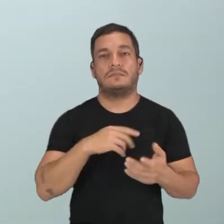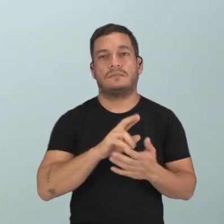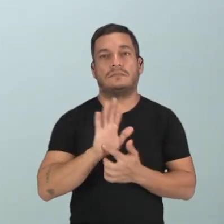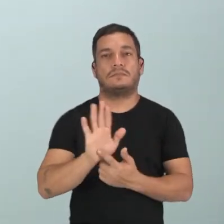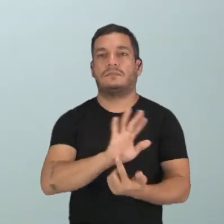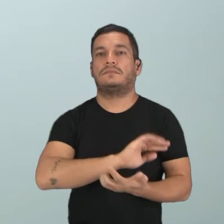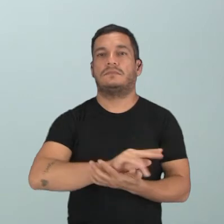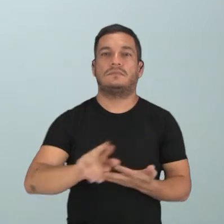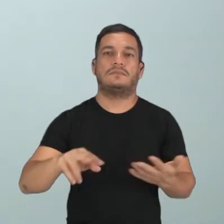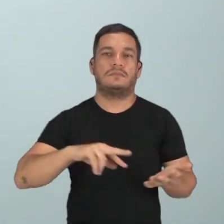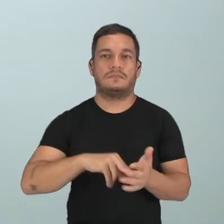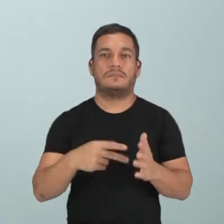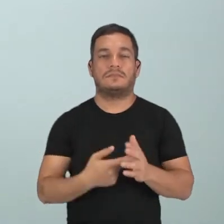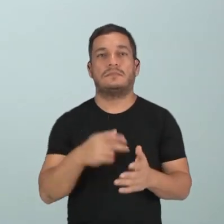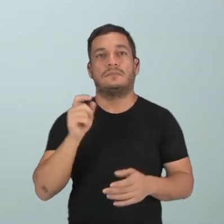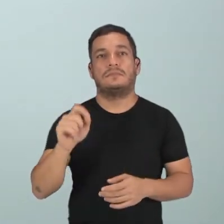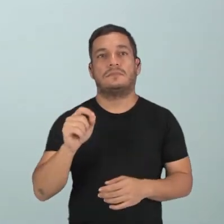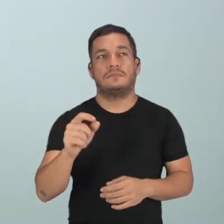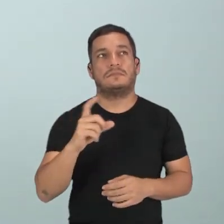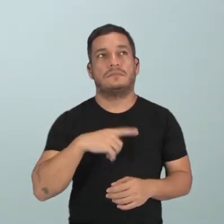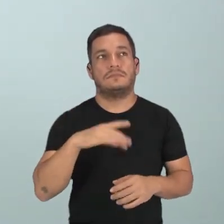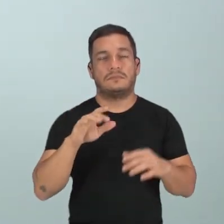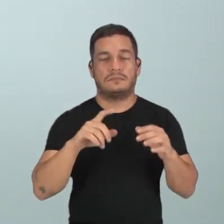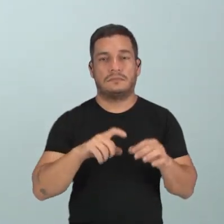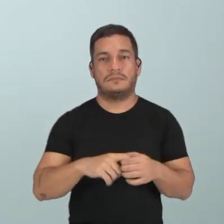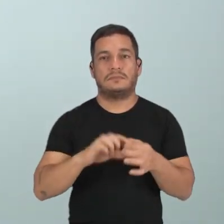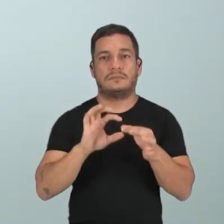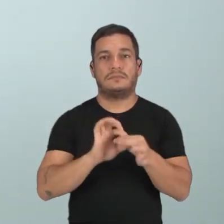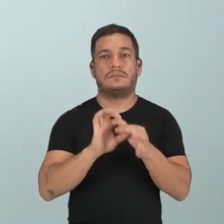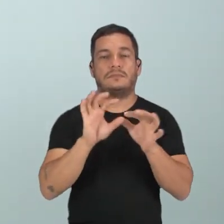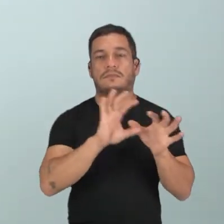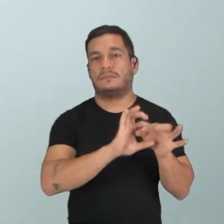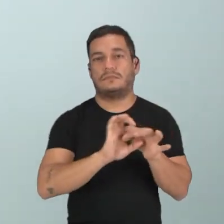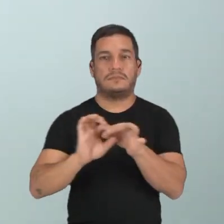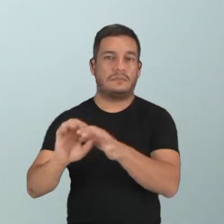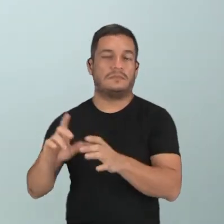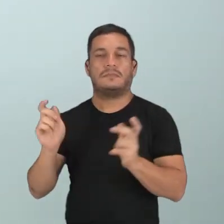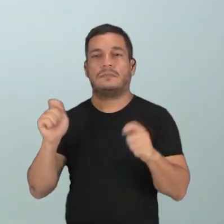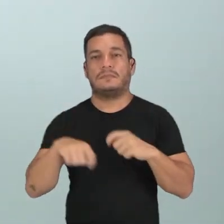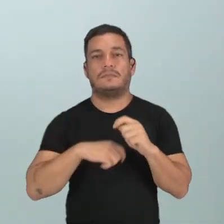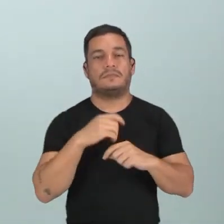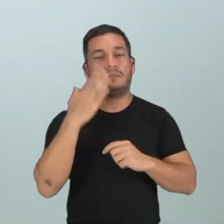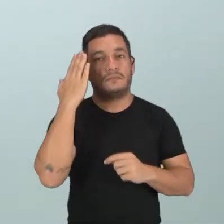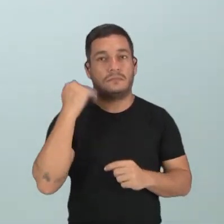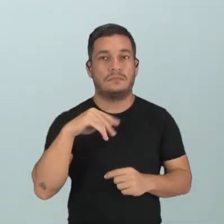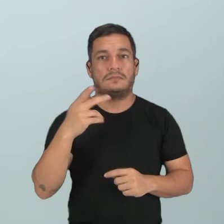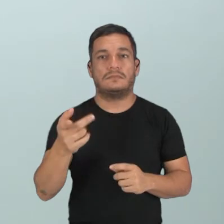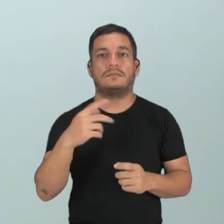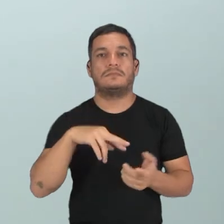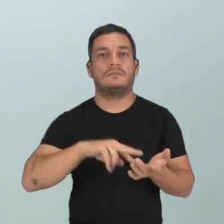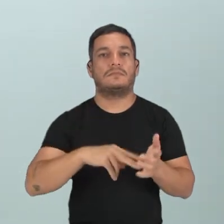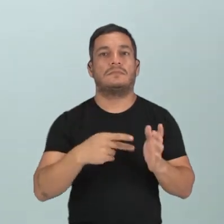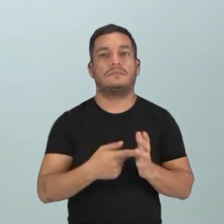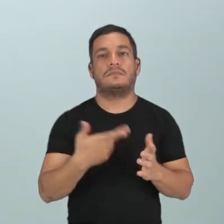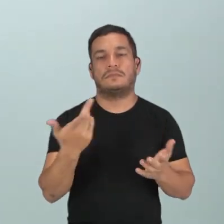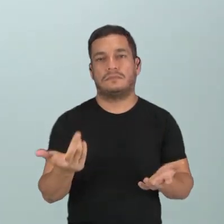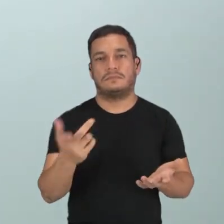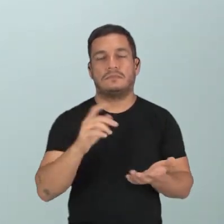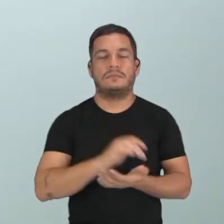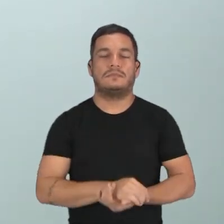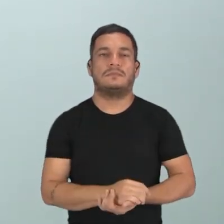diversos sentidos E que esses sentidos eles dependem de um contexto para que possamos saber o que ele